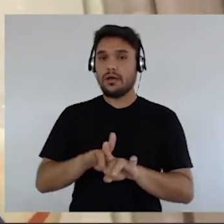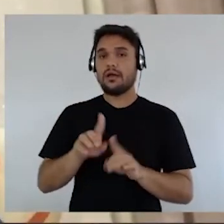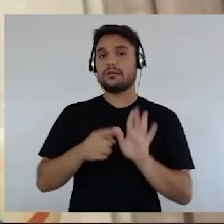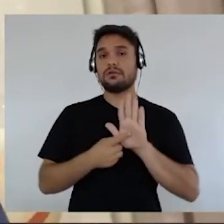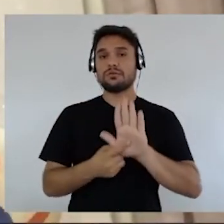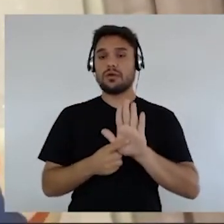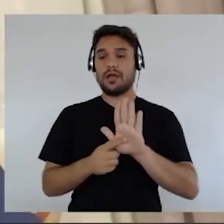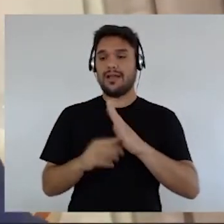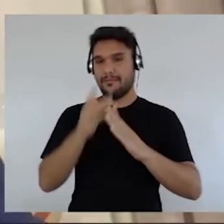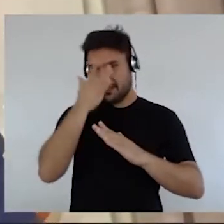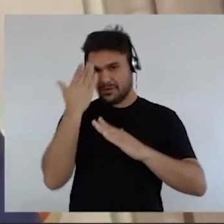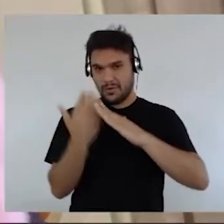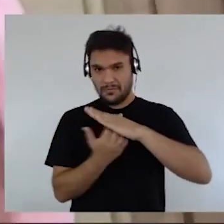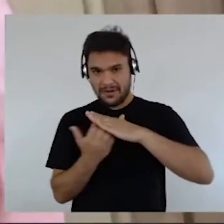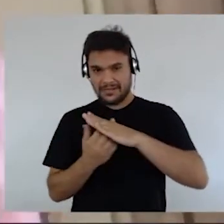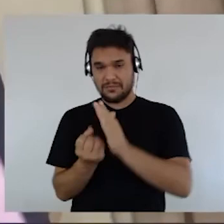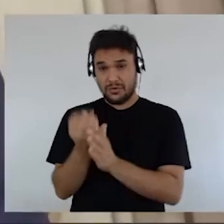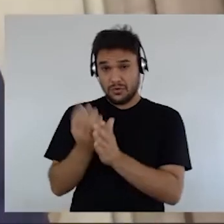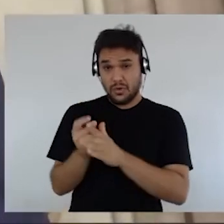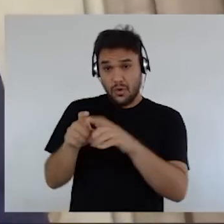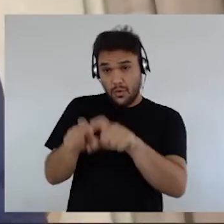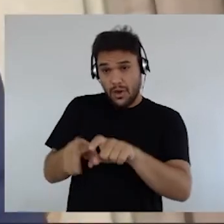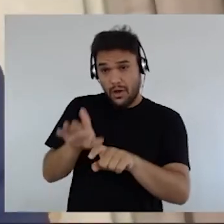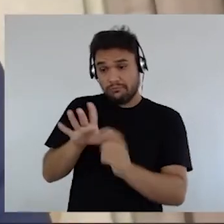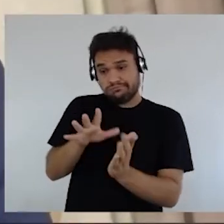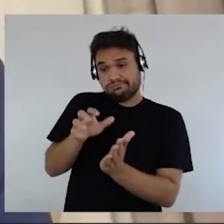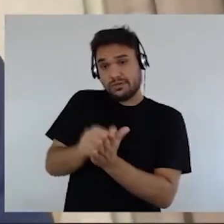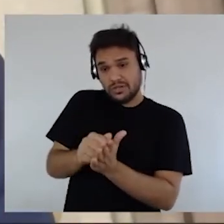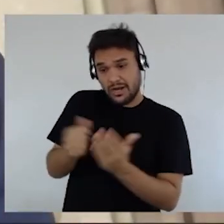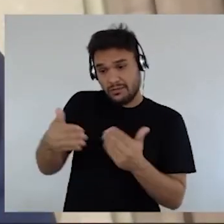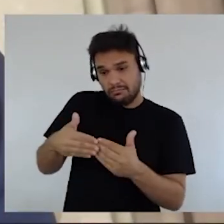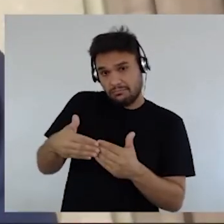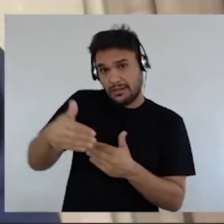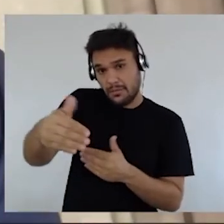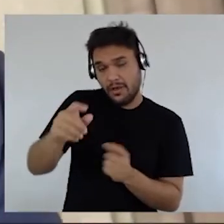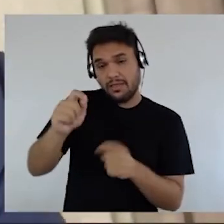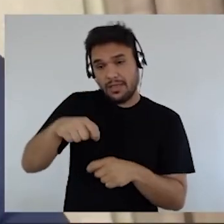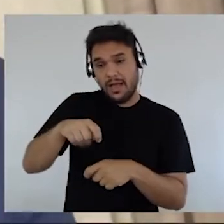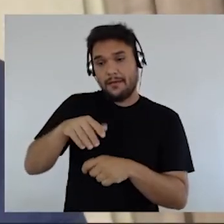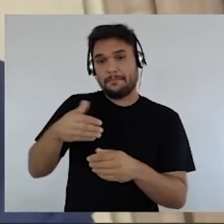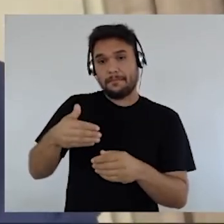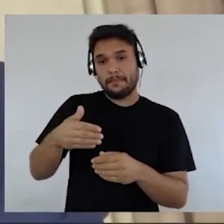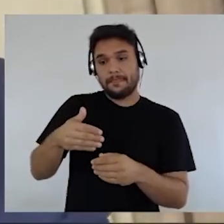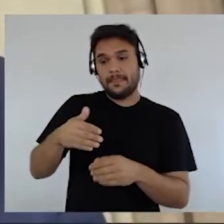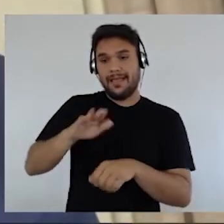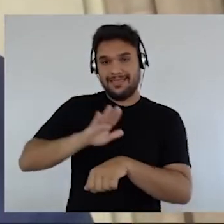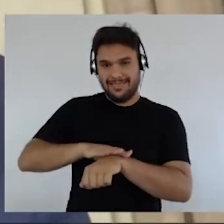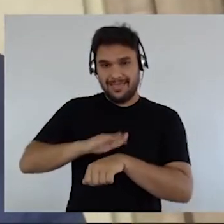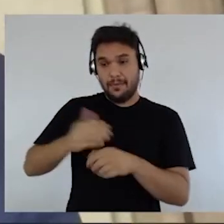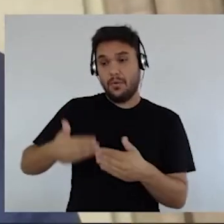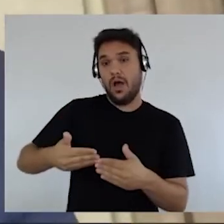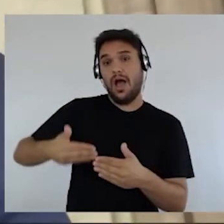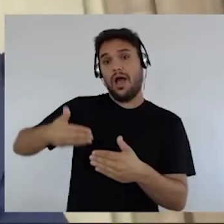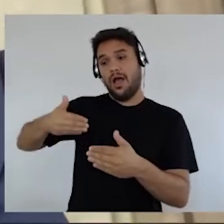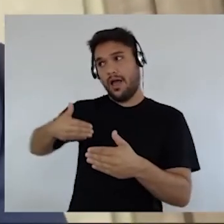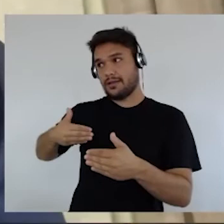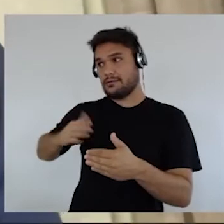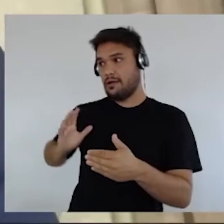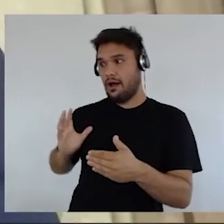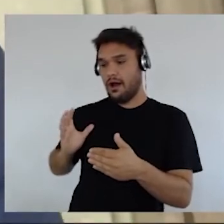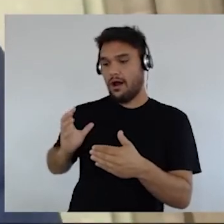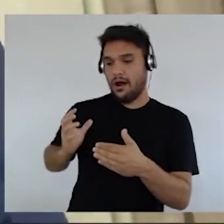para o produtor rural, depois de registrado, ele pode somar o tempo anterior